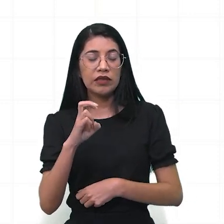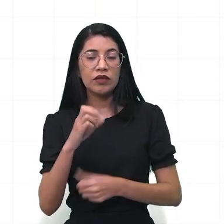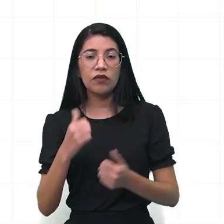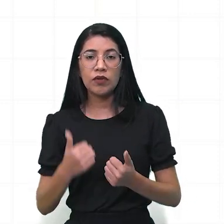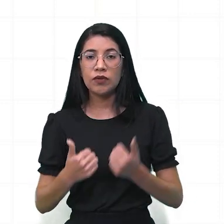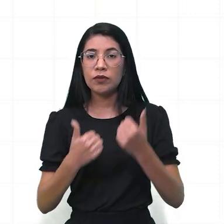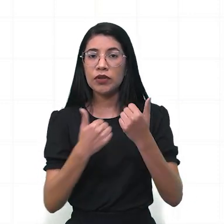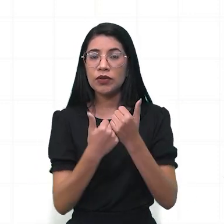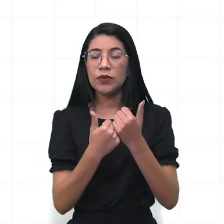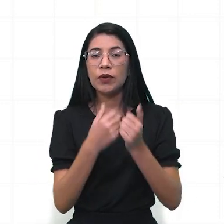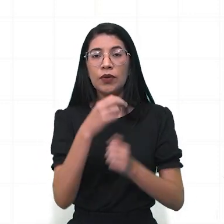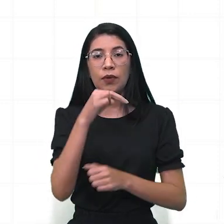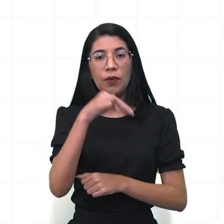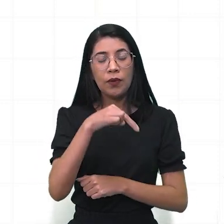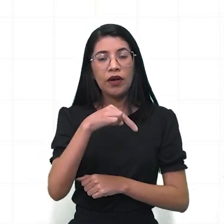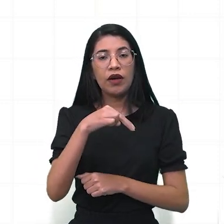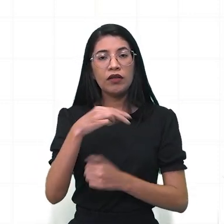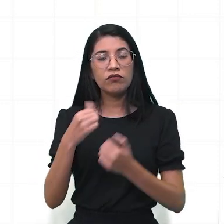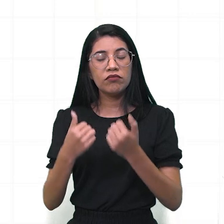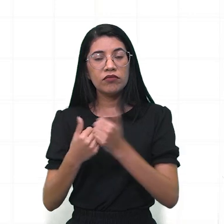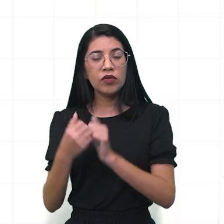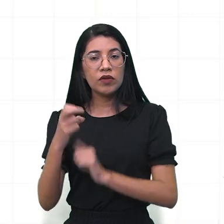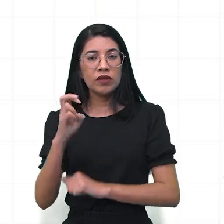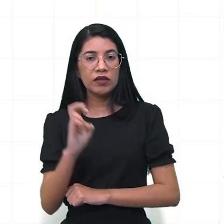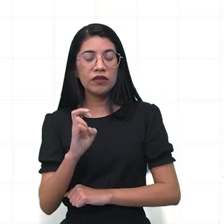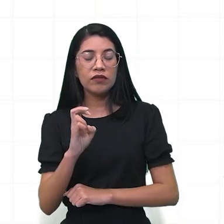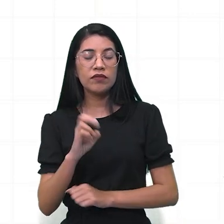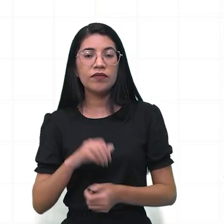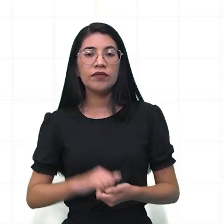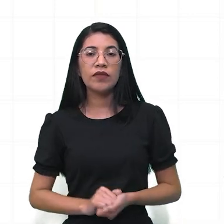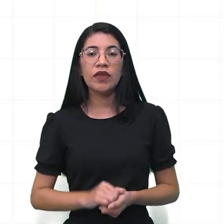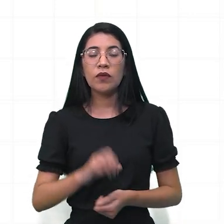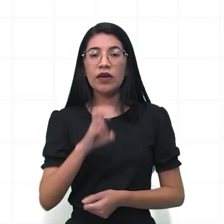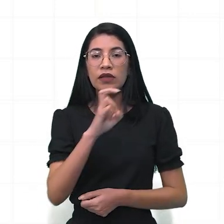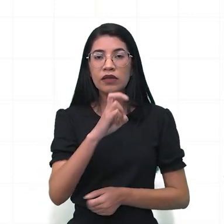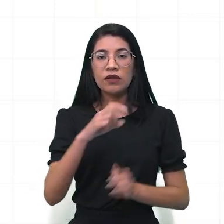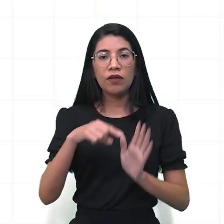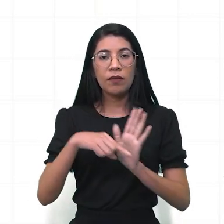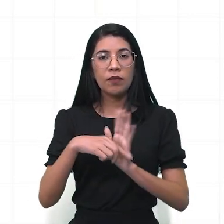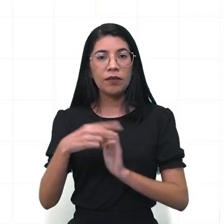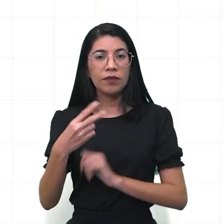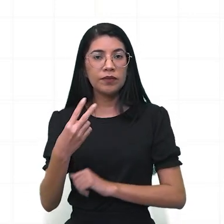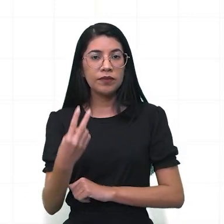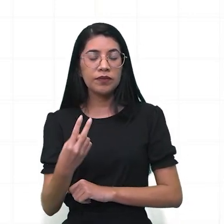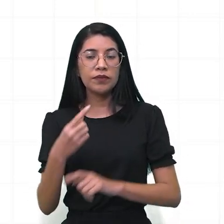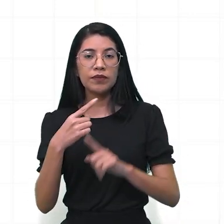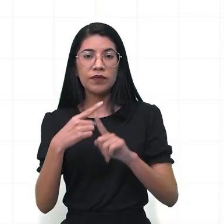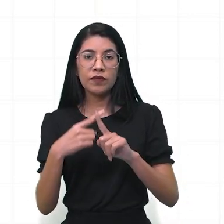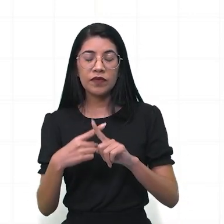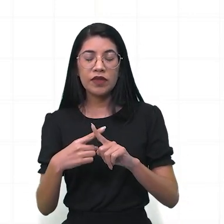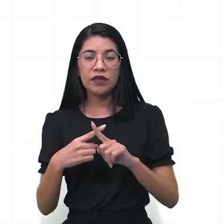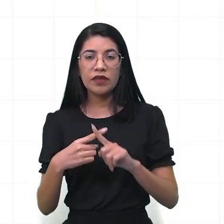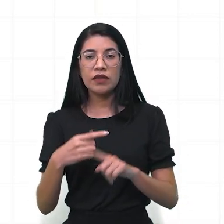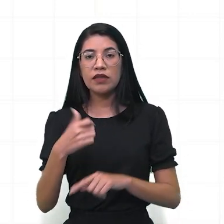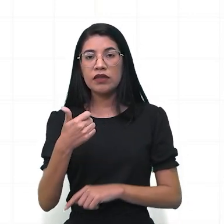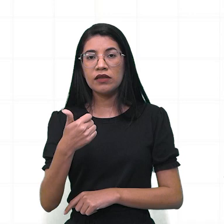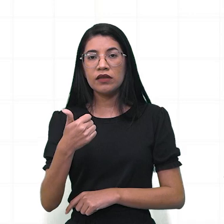de n, eu vou substituir 5. 5 menos 2 vezes